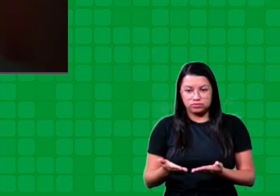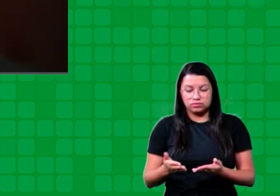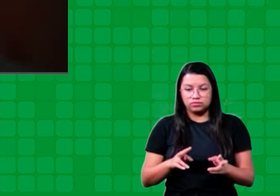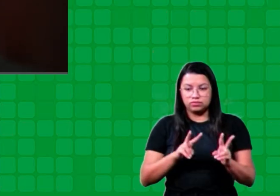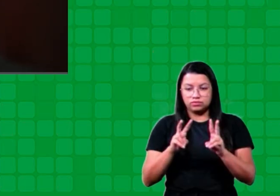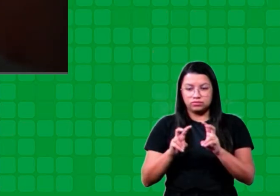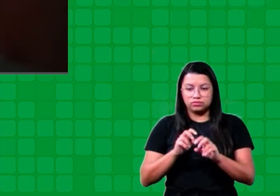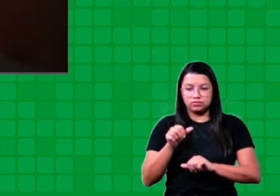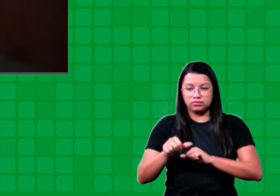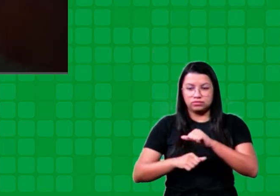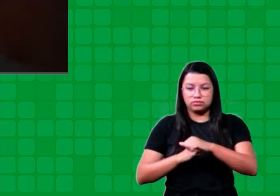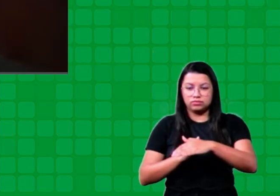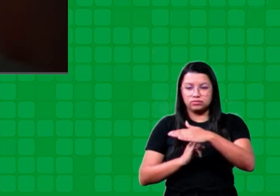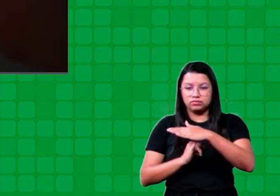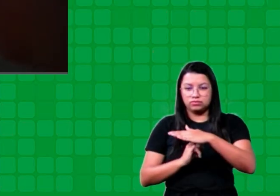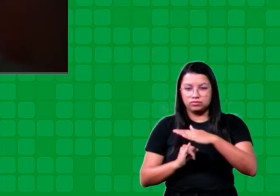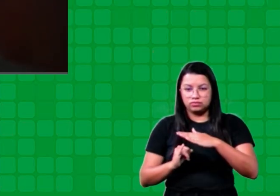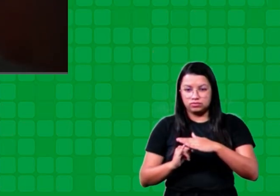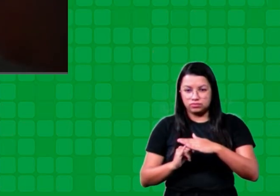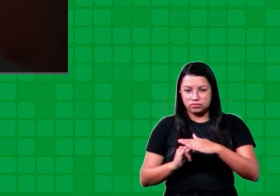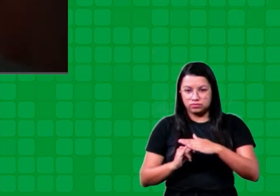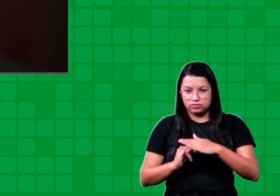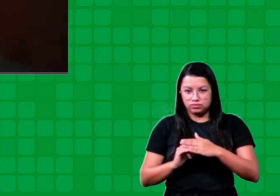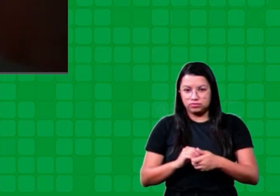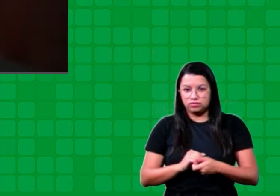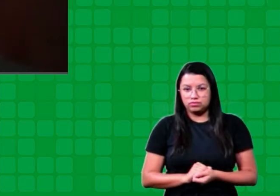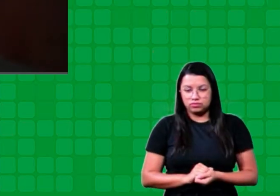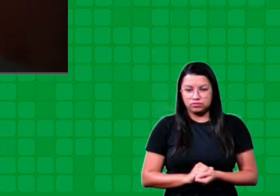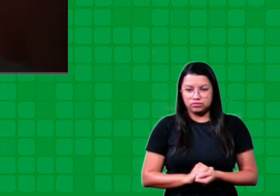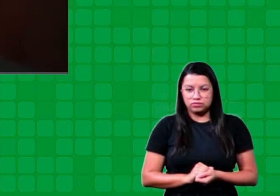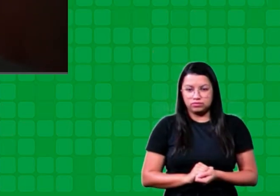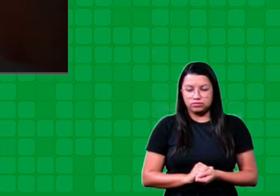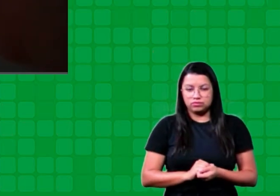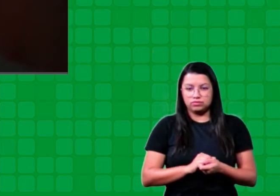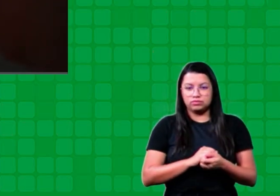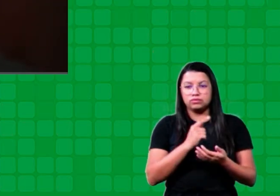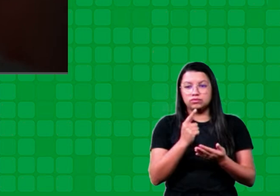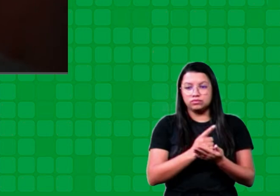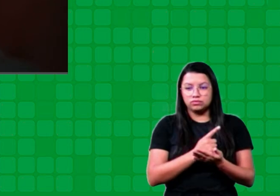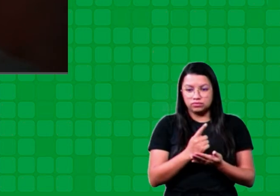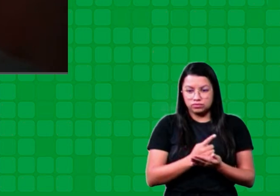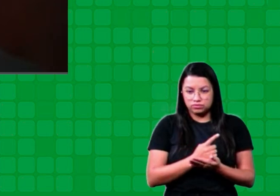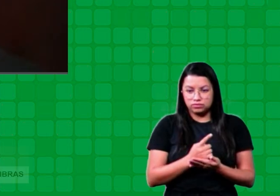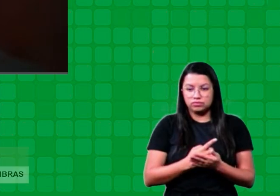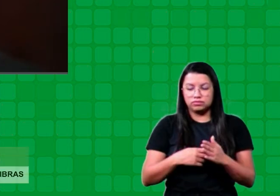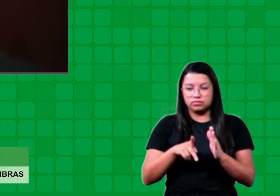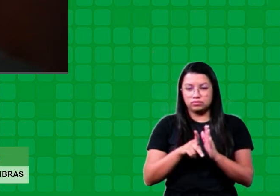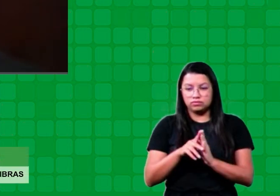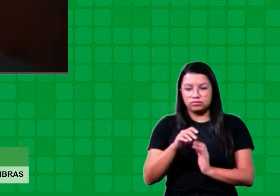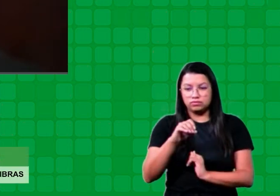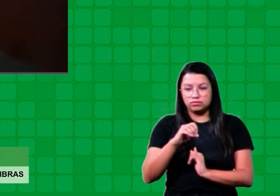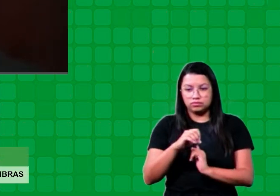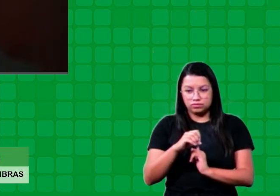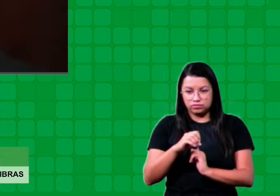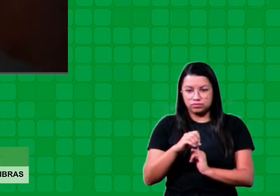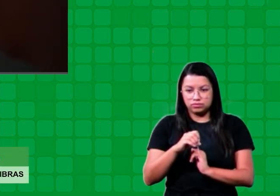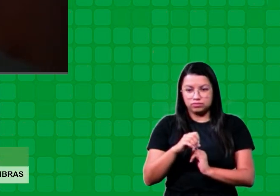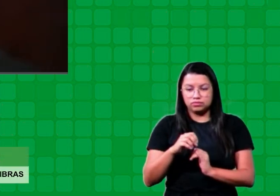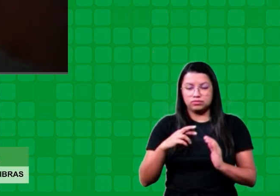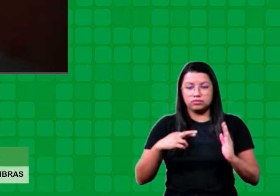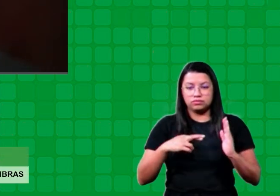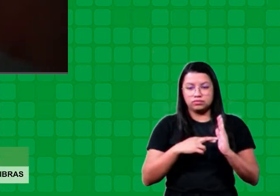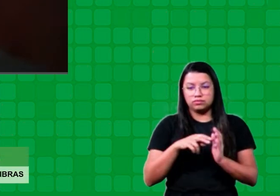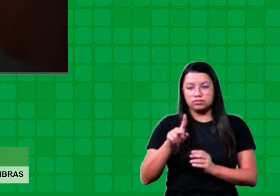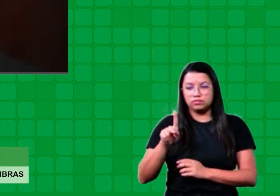institucionalização do repositório institucional do IFB, relatora Patrícia Morim, e o processo de